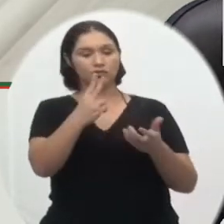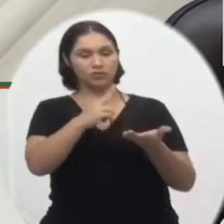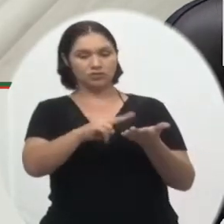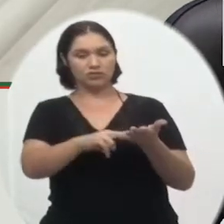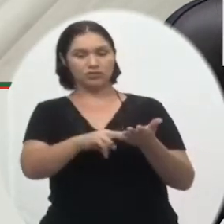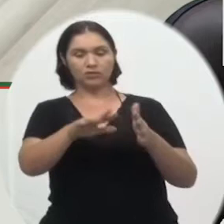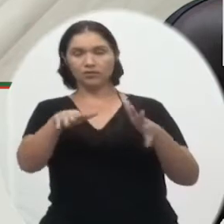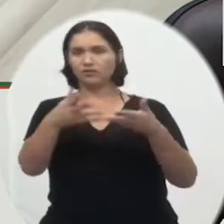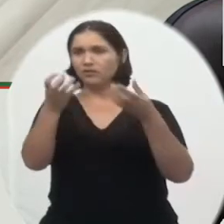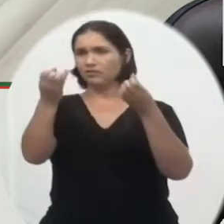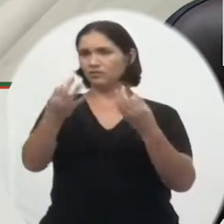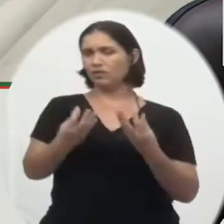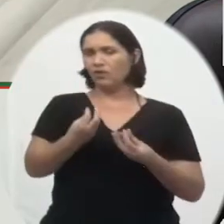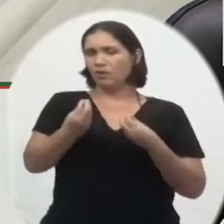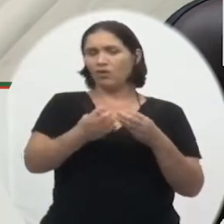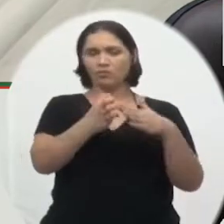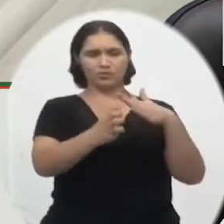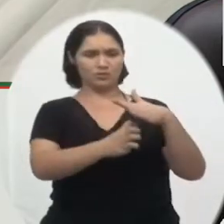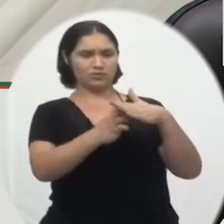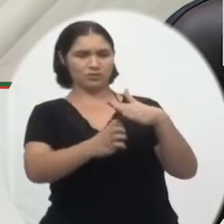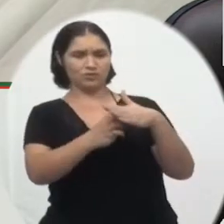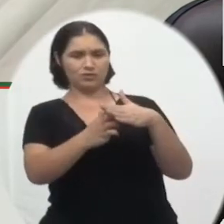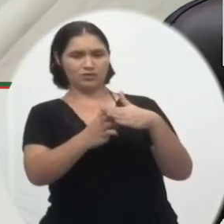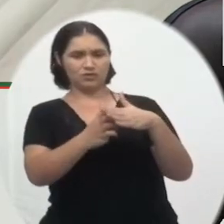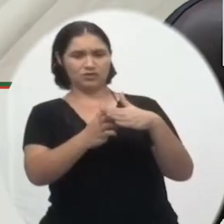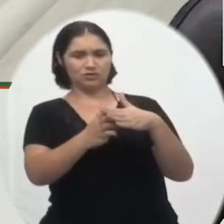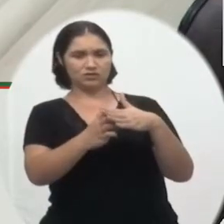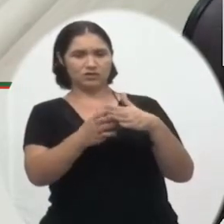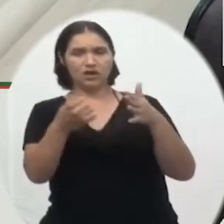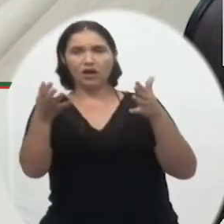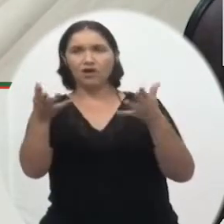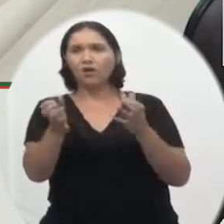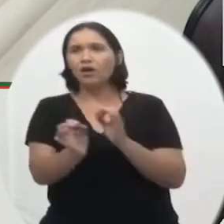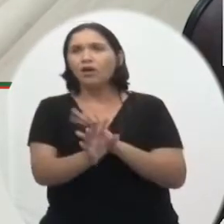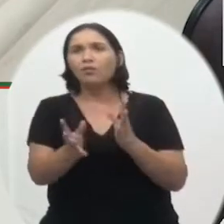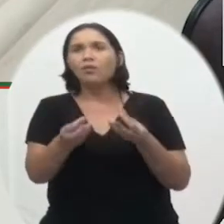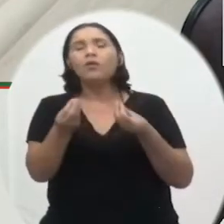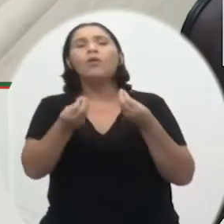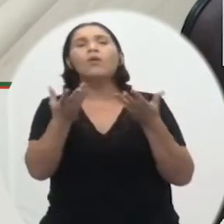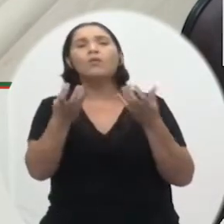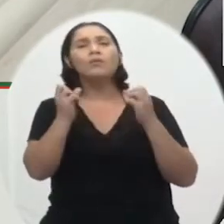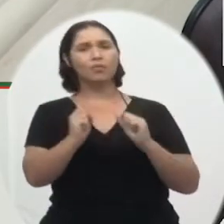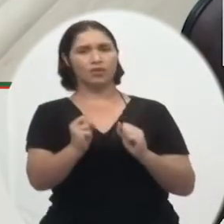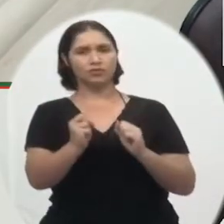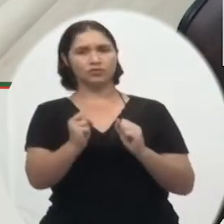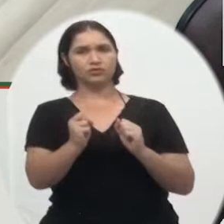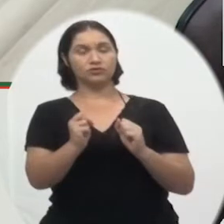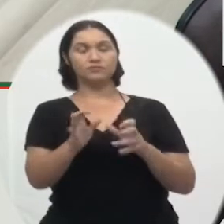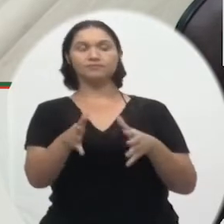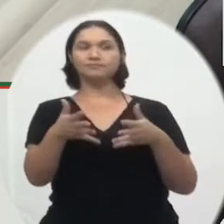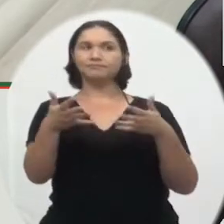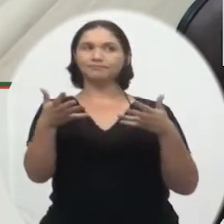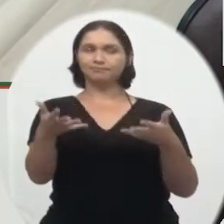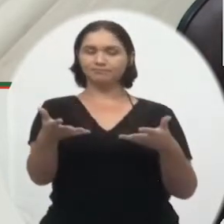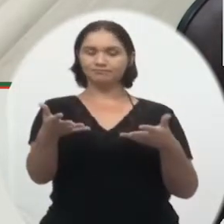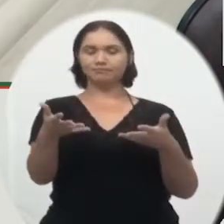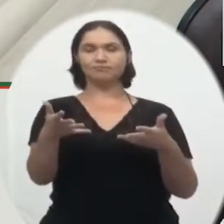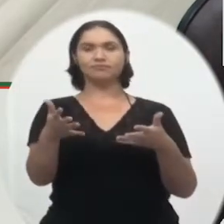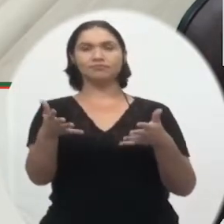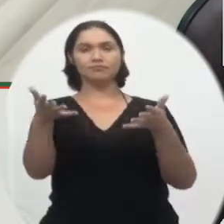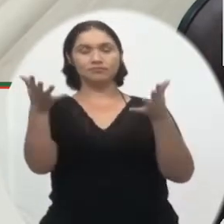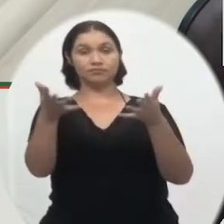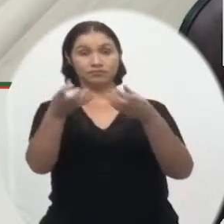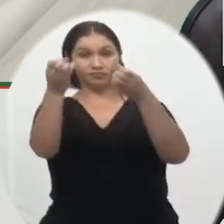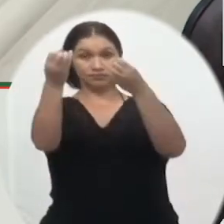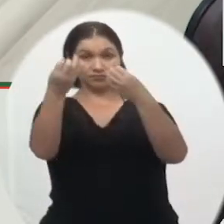concorrente, que tem monopólio? Então, eu gostaria de começar essa fala